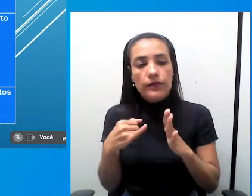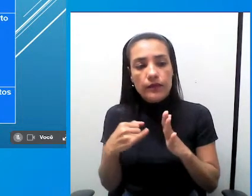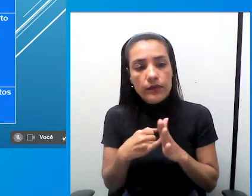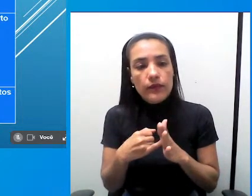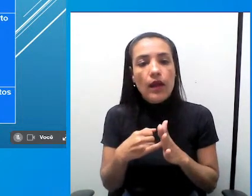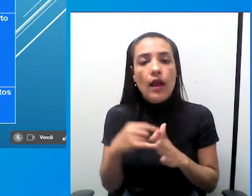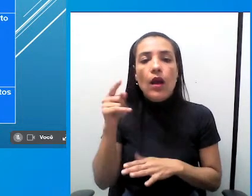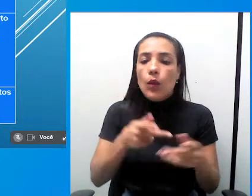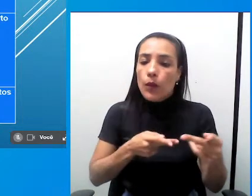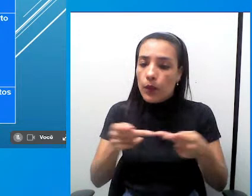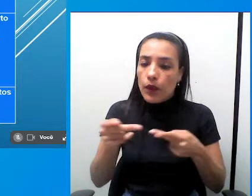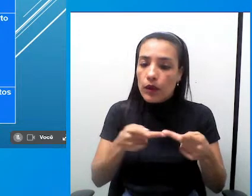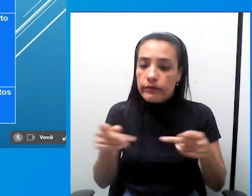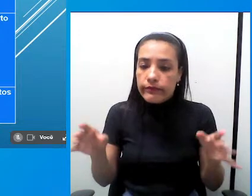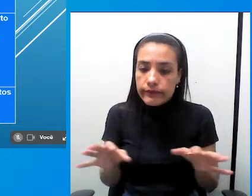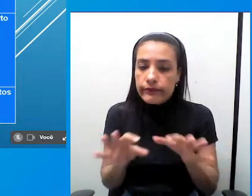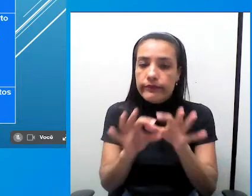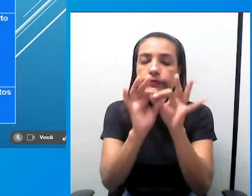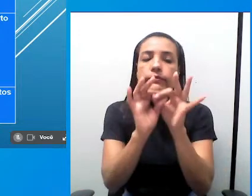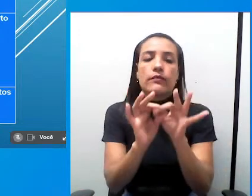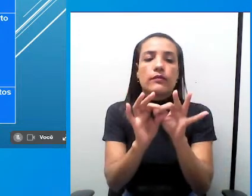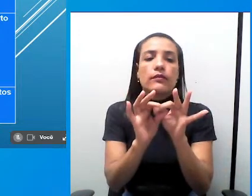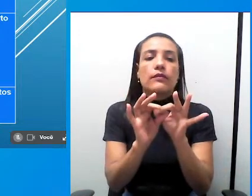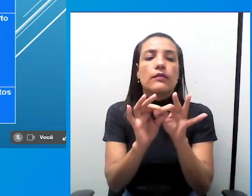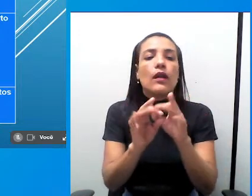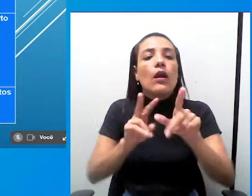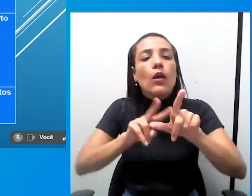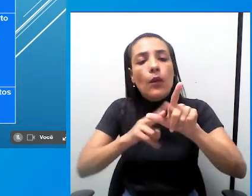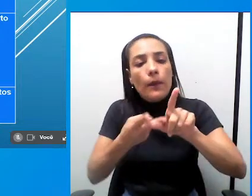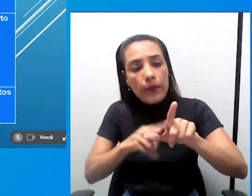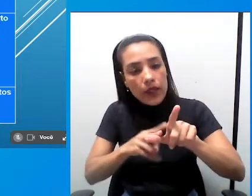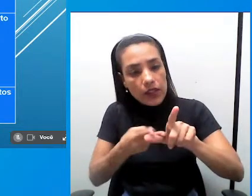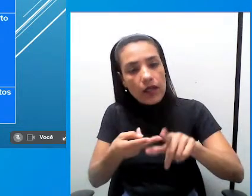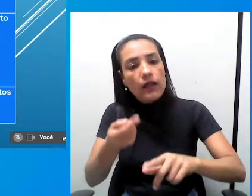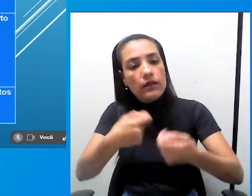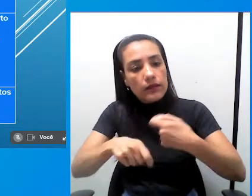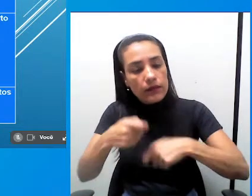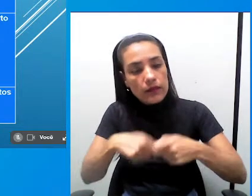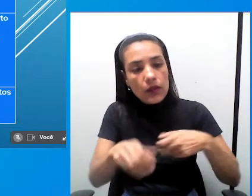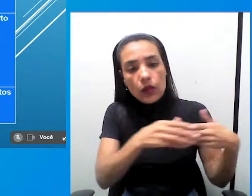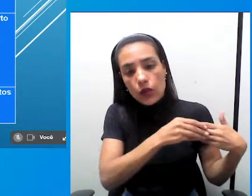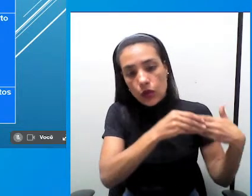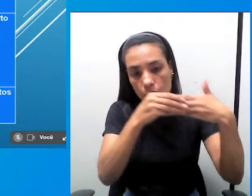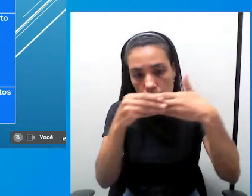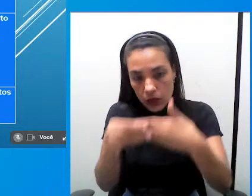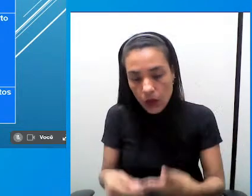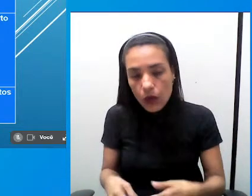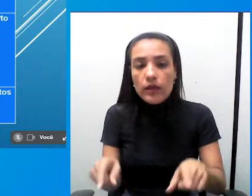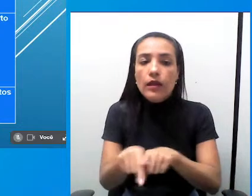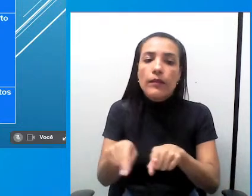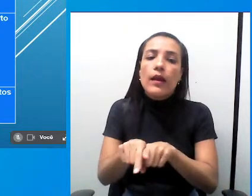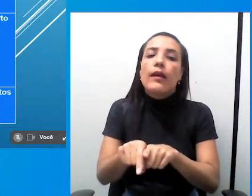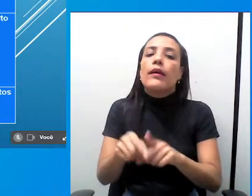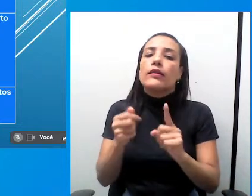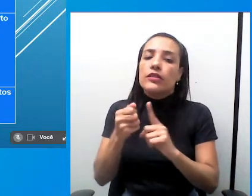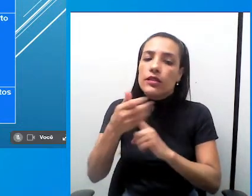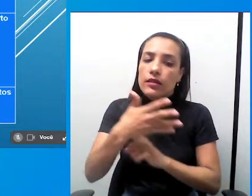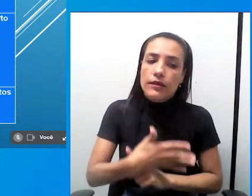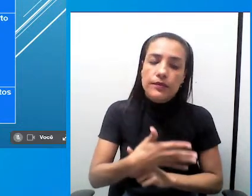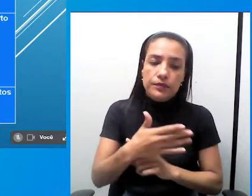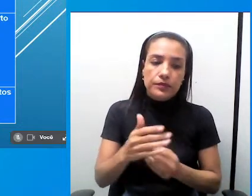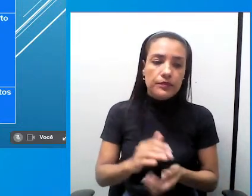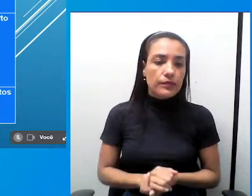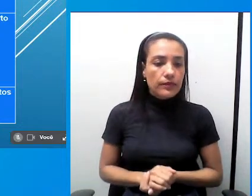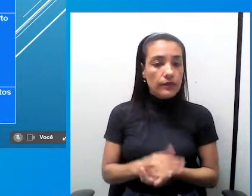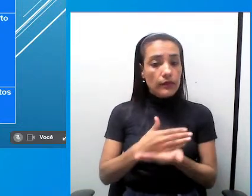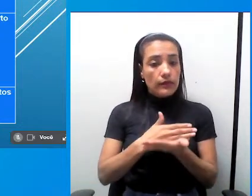projeto integrador do bacharelado de administração. Então, a gente trouxe isso para as unidades curriculares de extensão. Então, no início, a